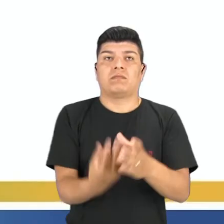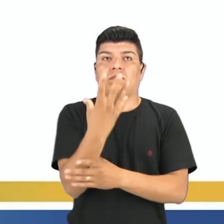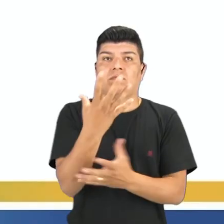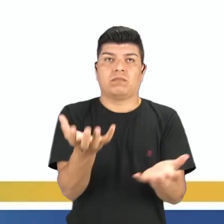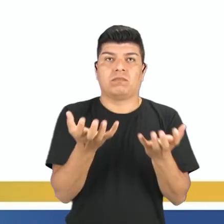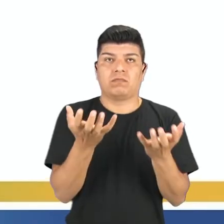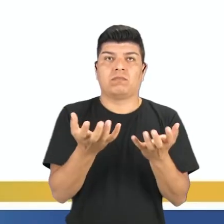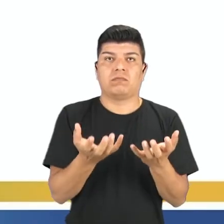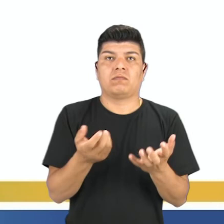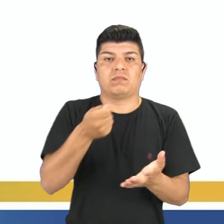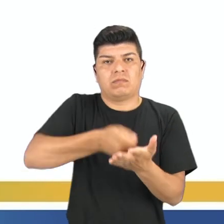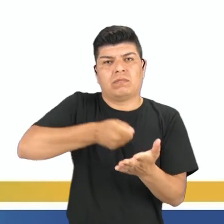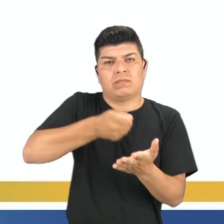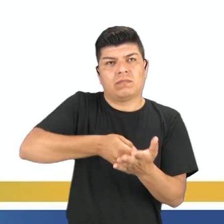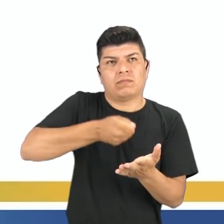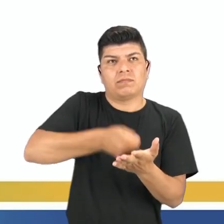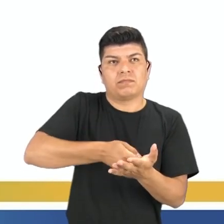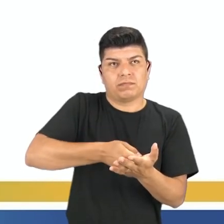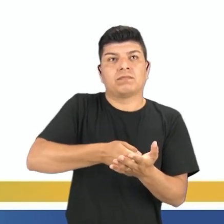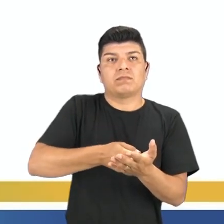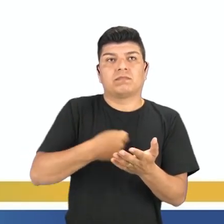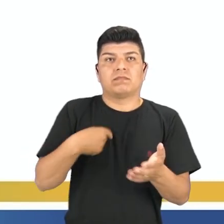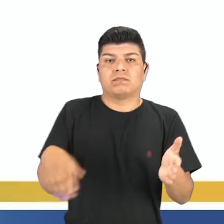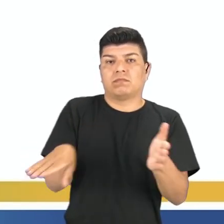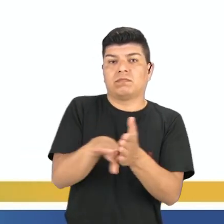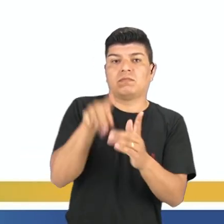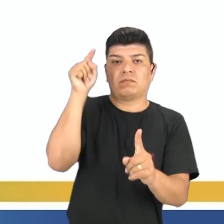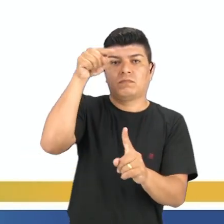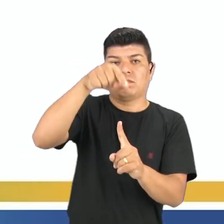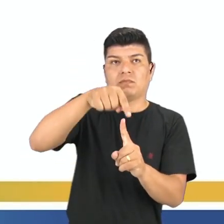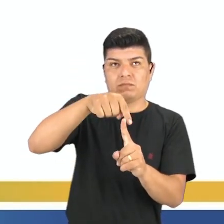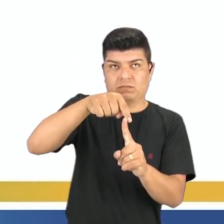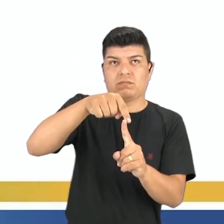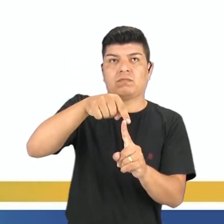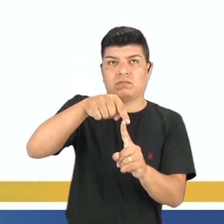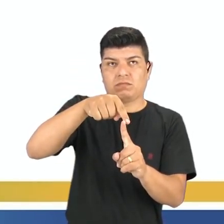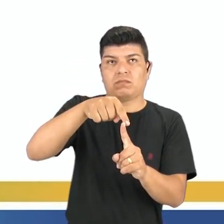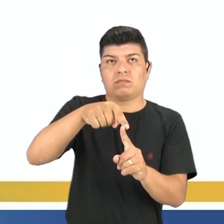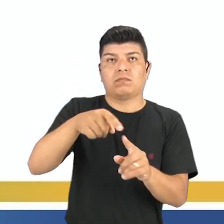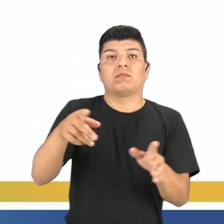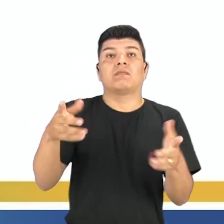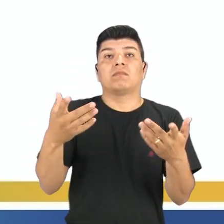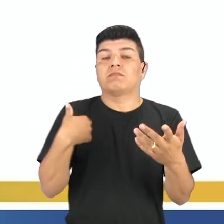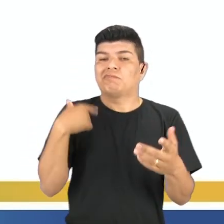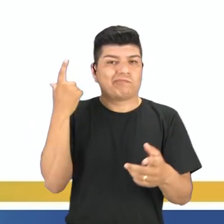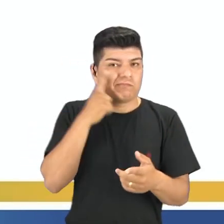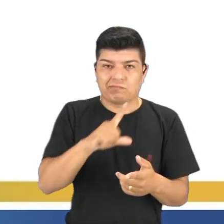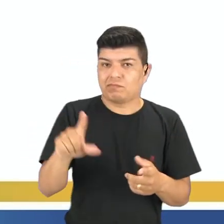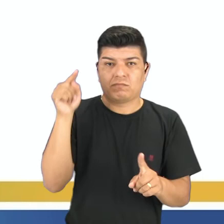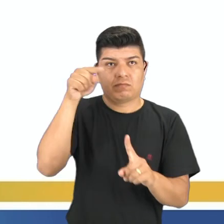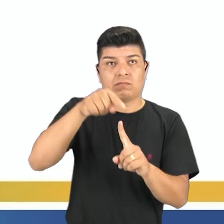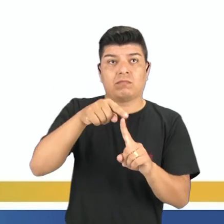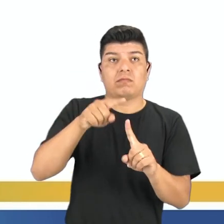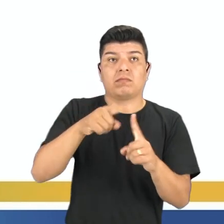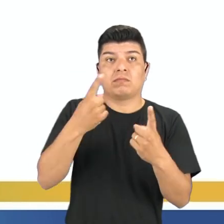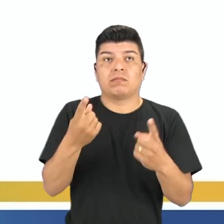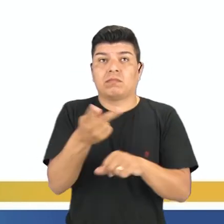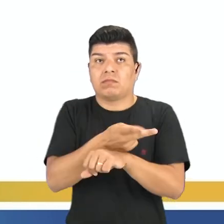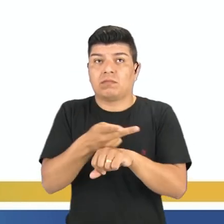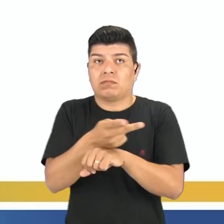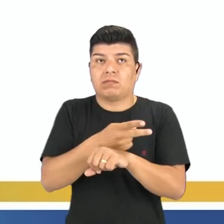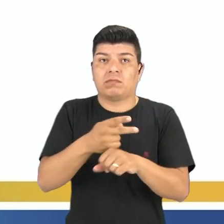da determinação e persistência em se chegar a um objetivo. Mesmo não atingindo o alvo, quem busca e